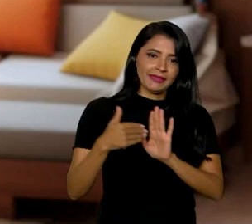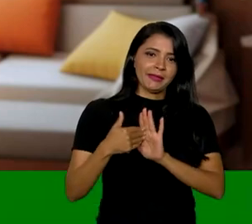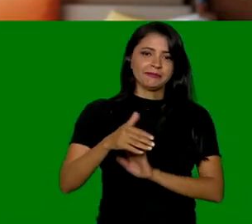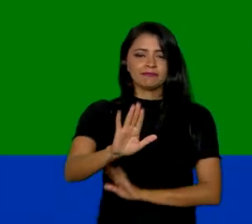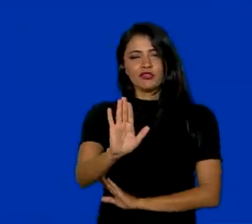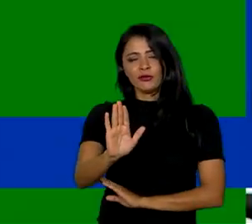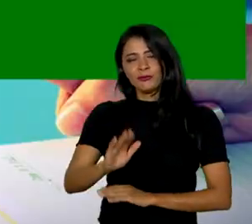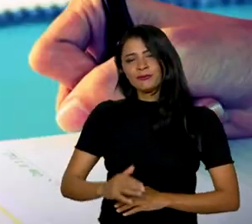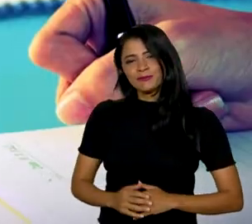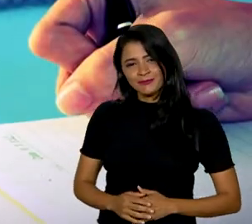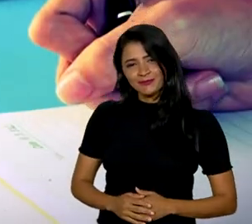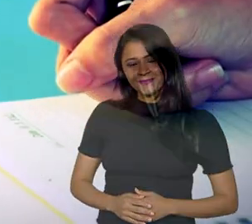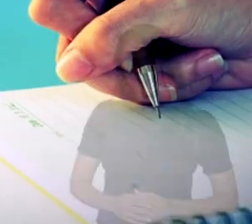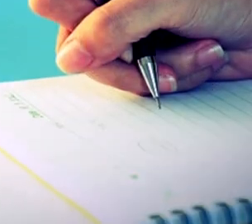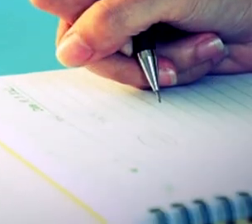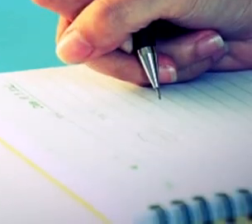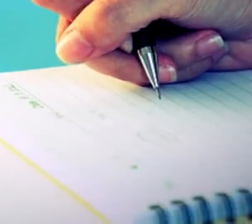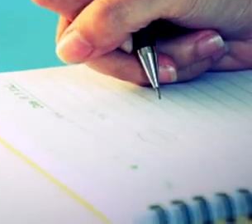Tchau!